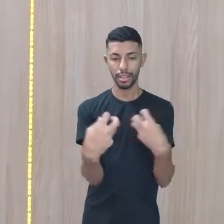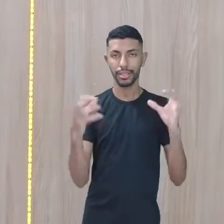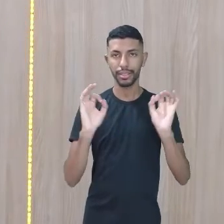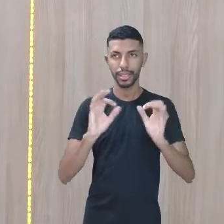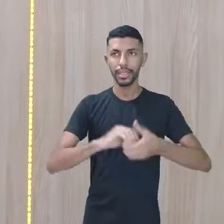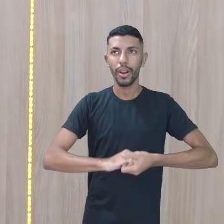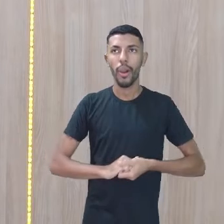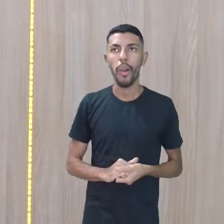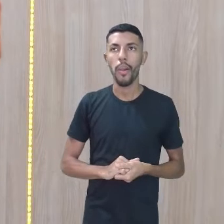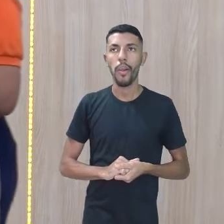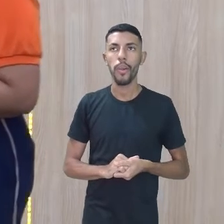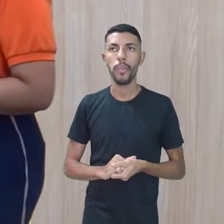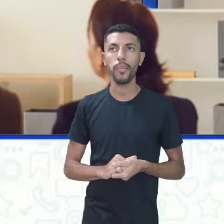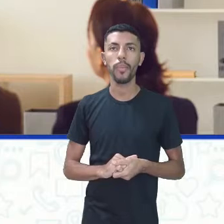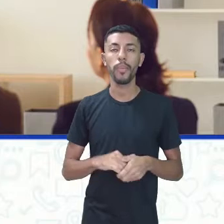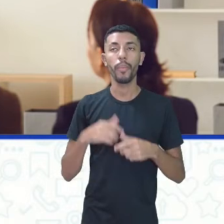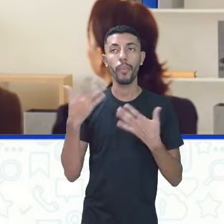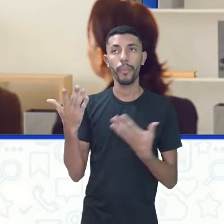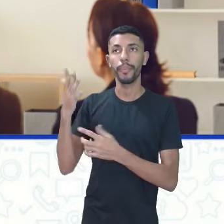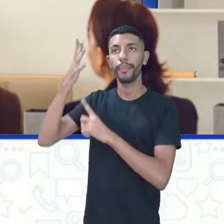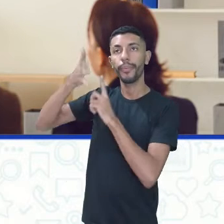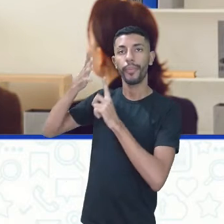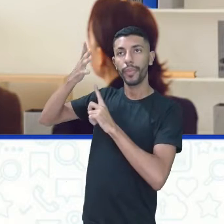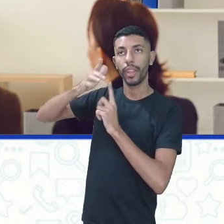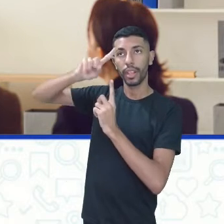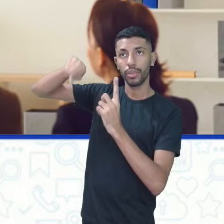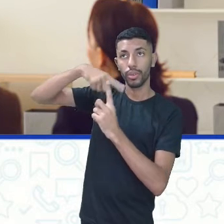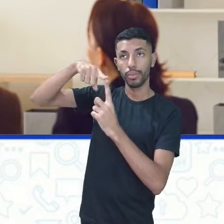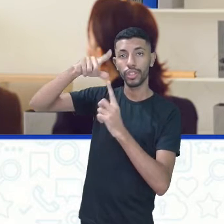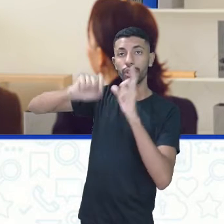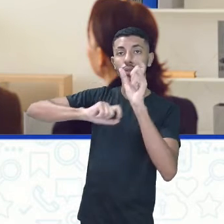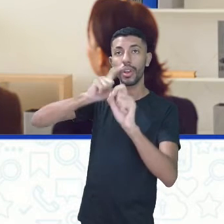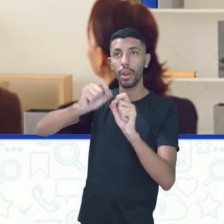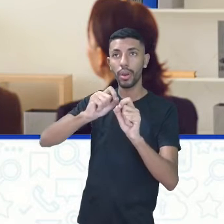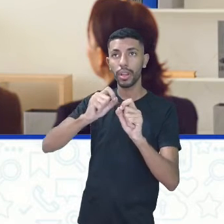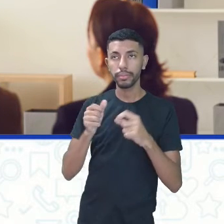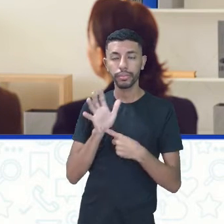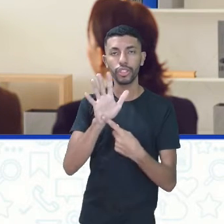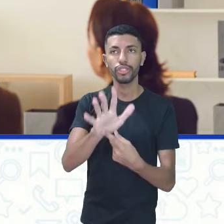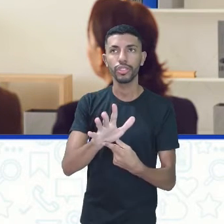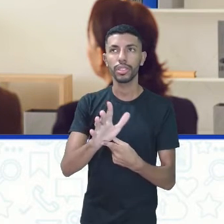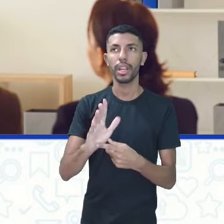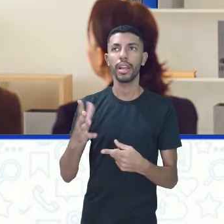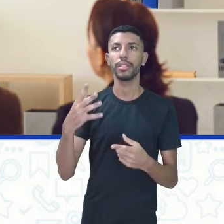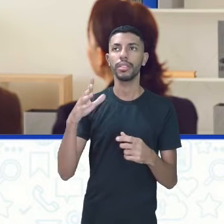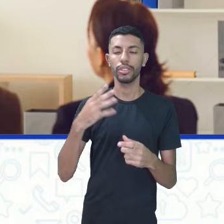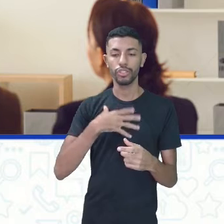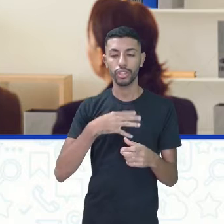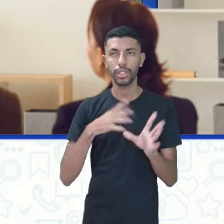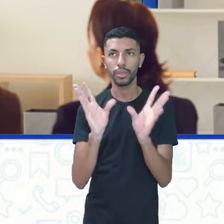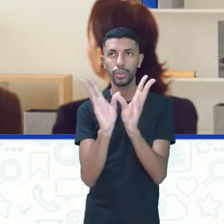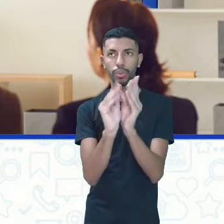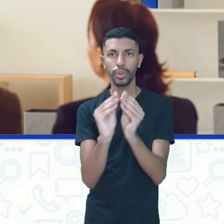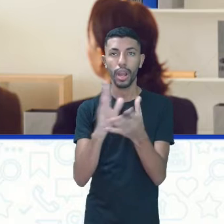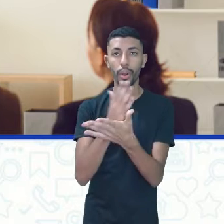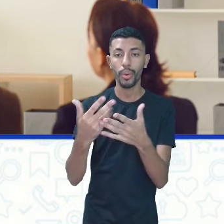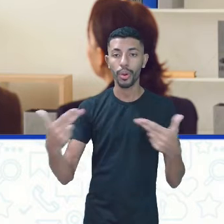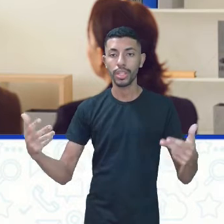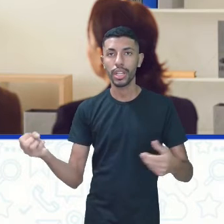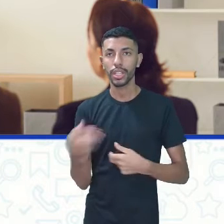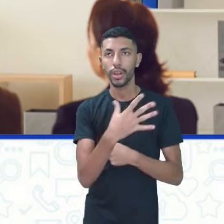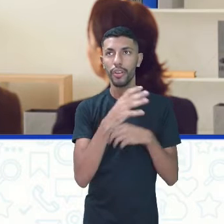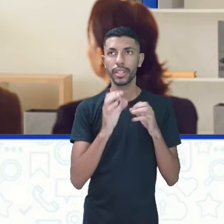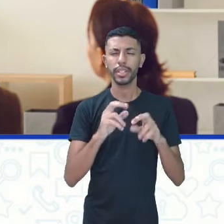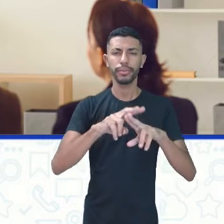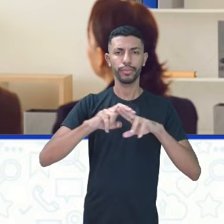certo? A palestra, ela tem o objetivo de apresentar de forma sucinta alguma novidade, por